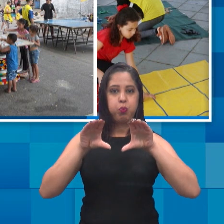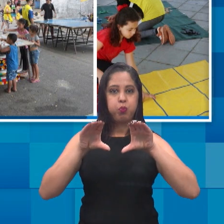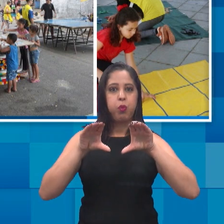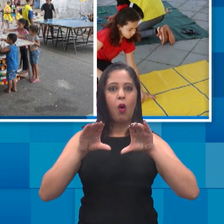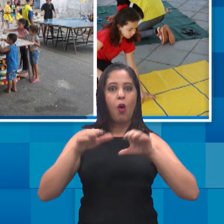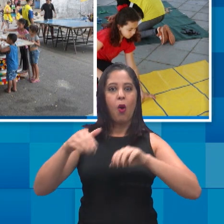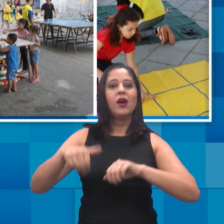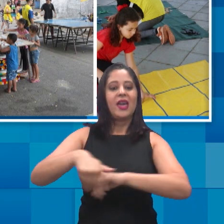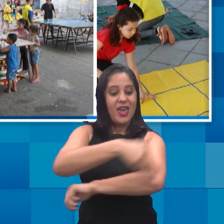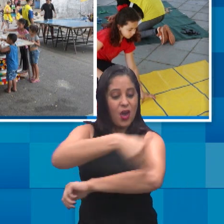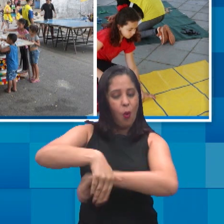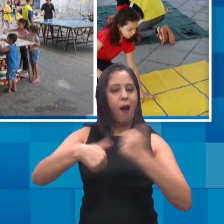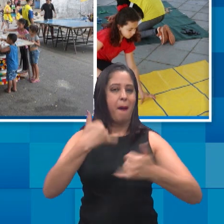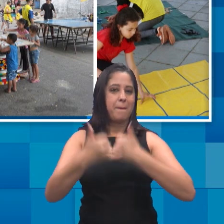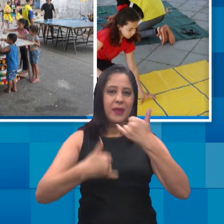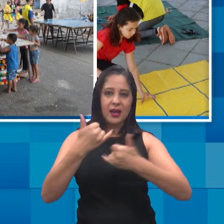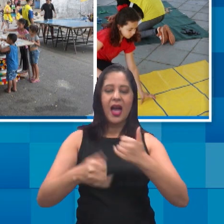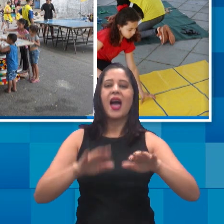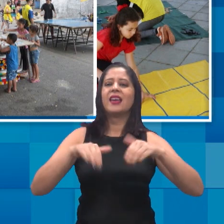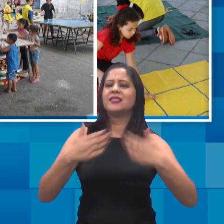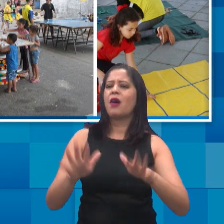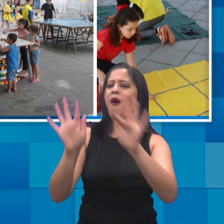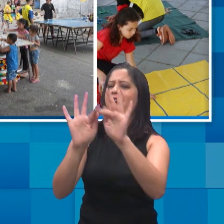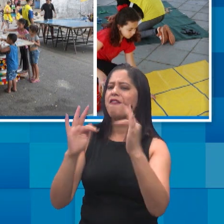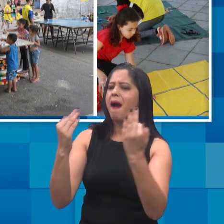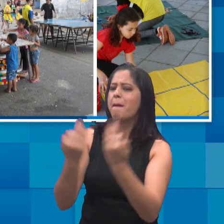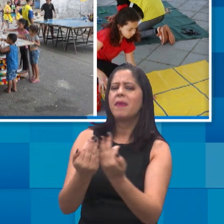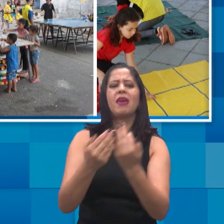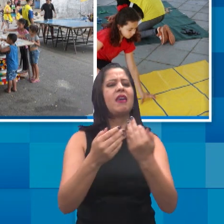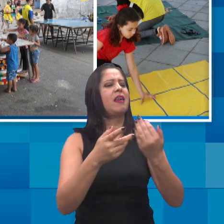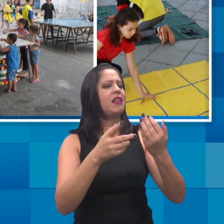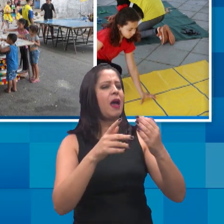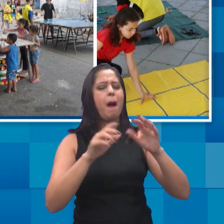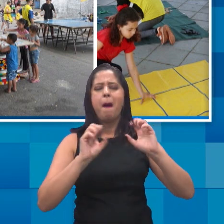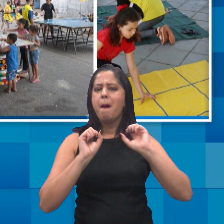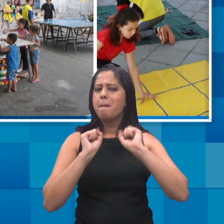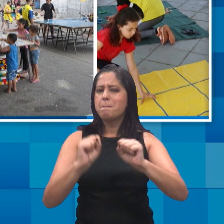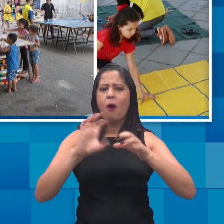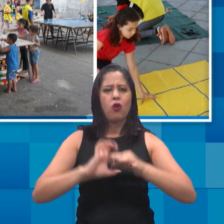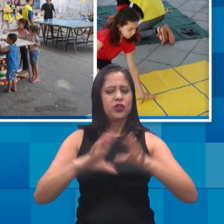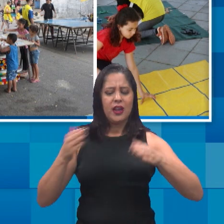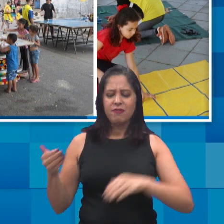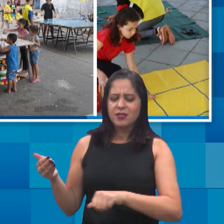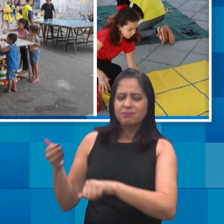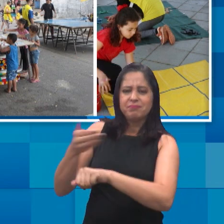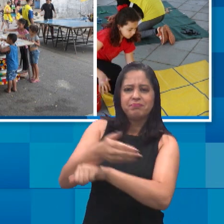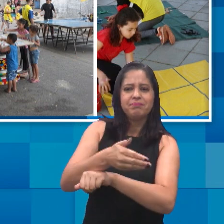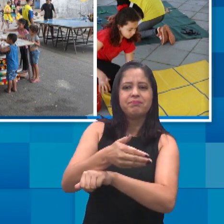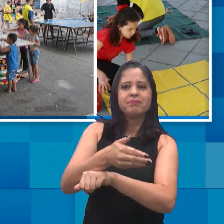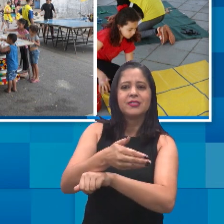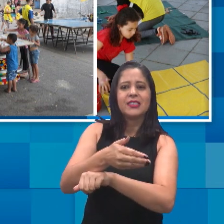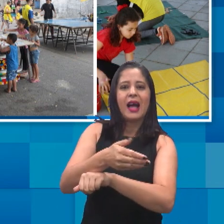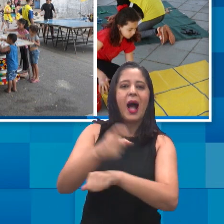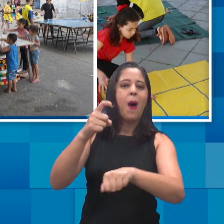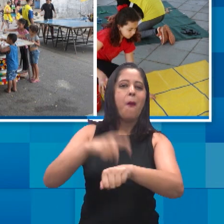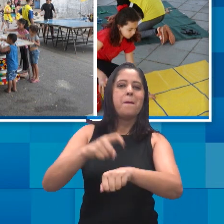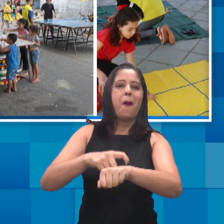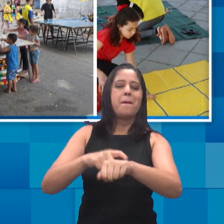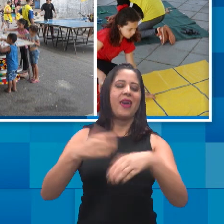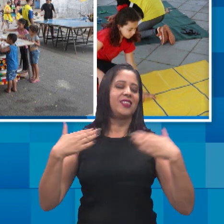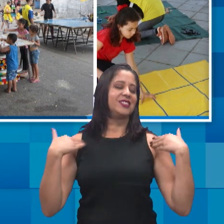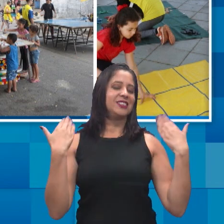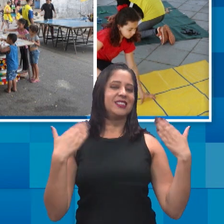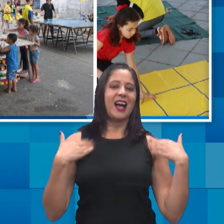crianças de toda a região sul, de toda São José dos Campos, estão convidadas para compartilhar esse momento de alegria lá no